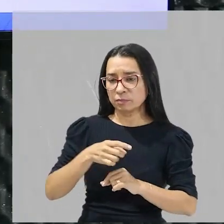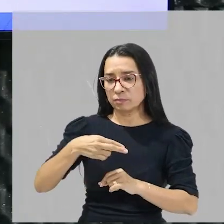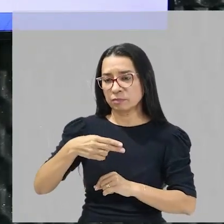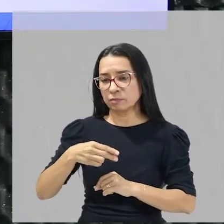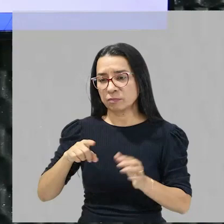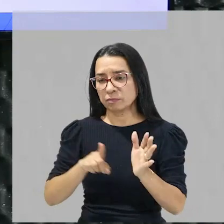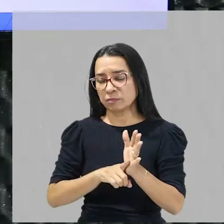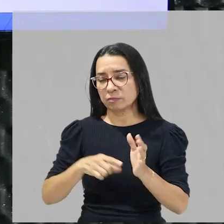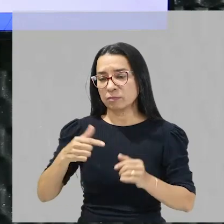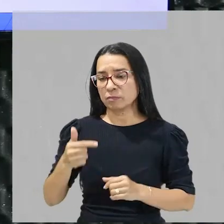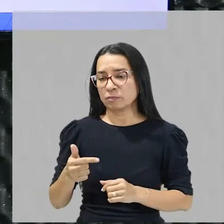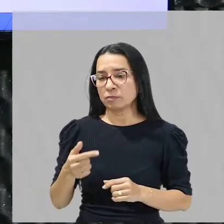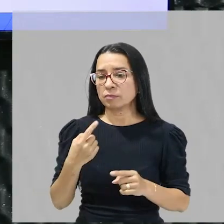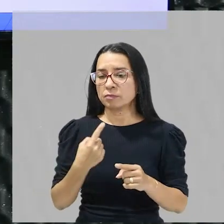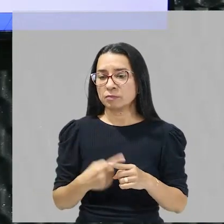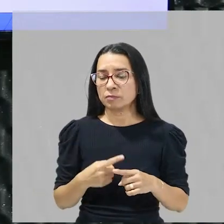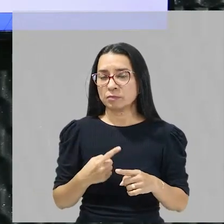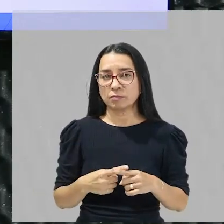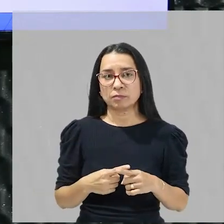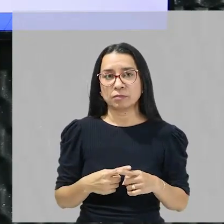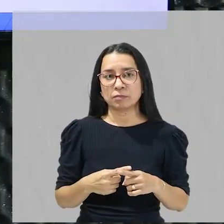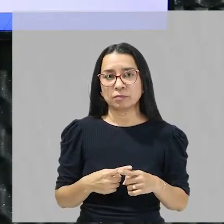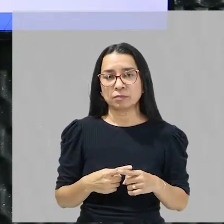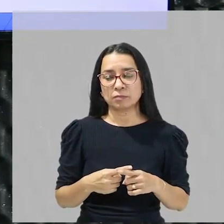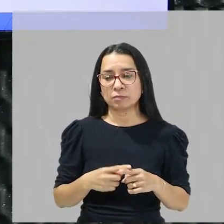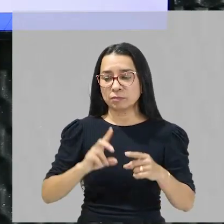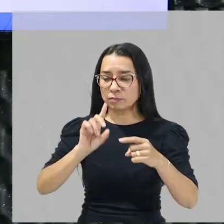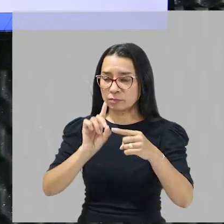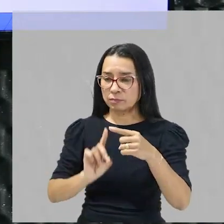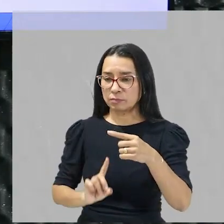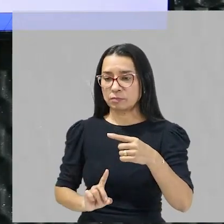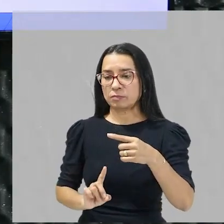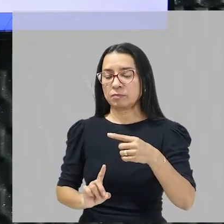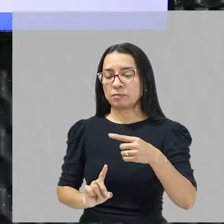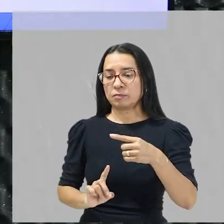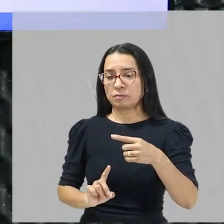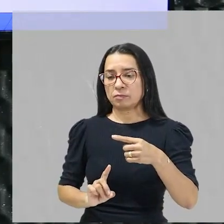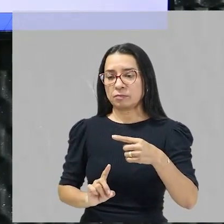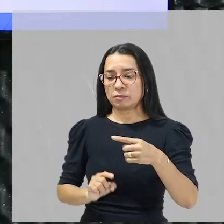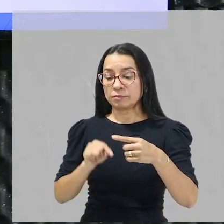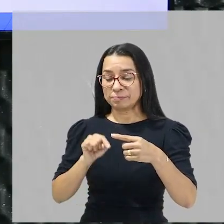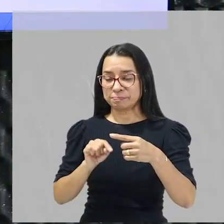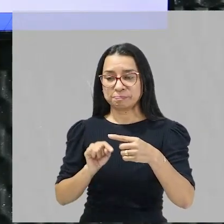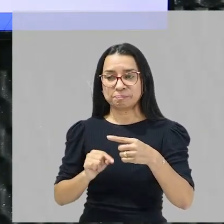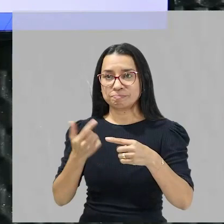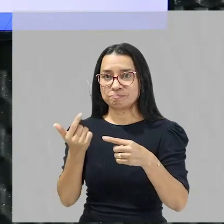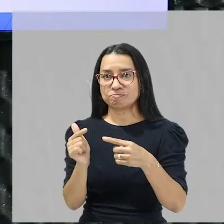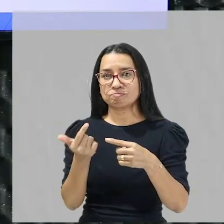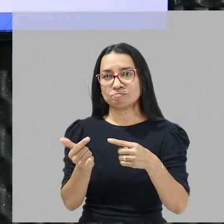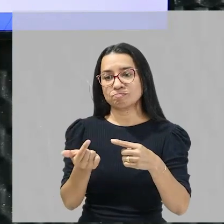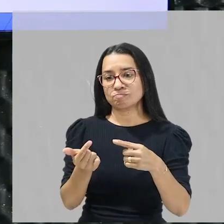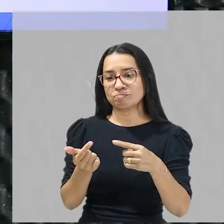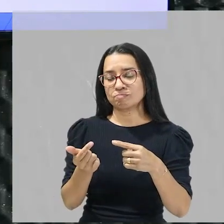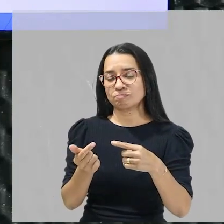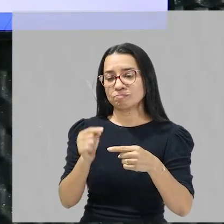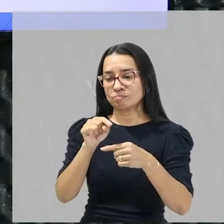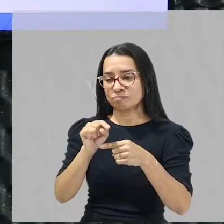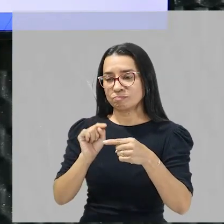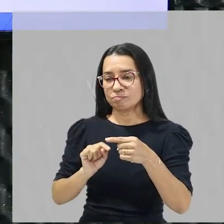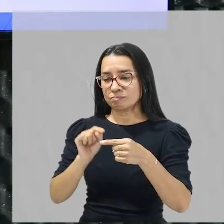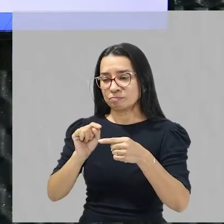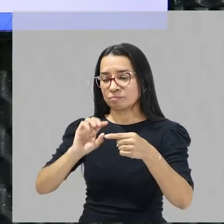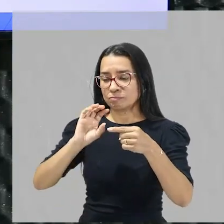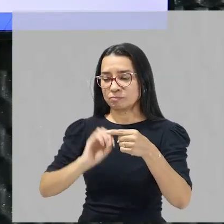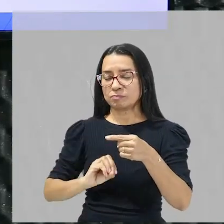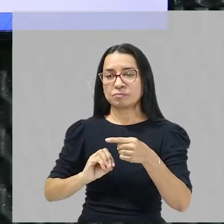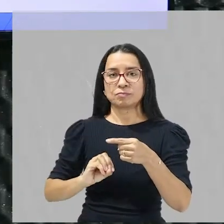2, justamente porque, né, está no denominador e no denominador não existe fração com denominador